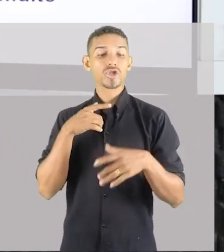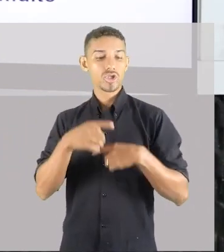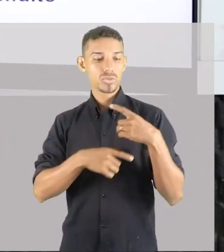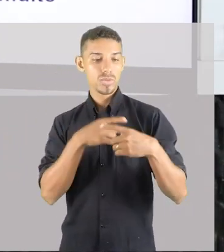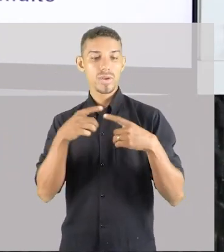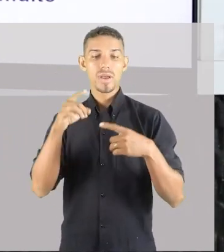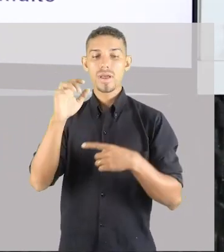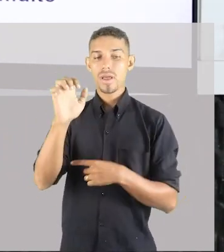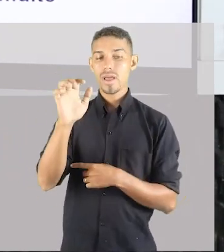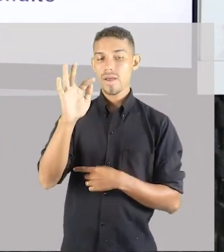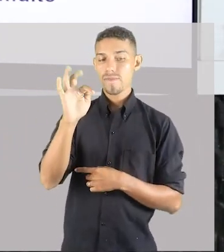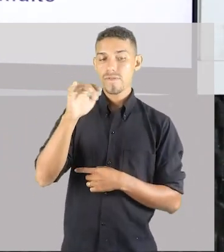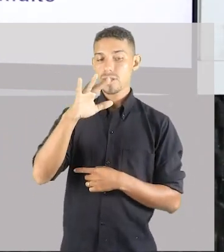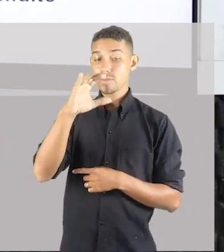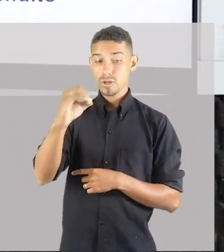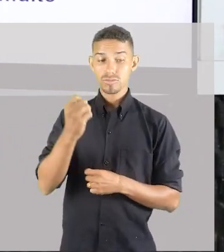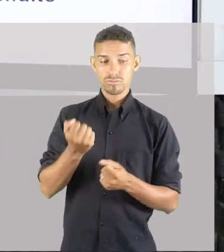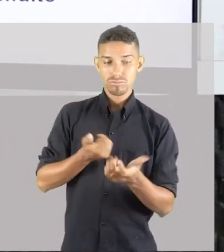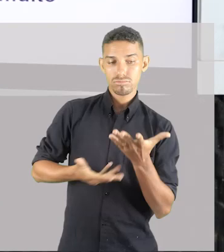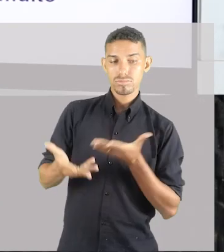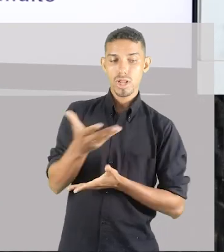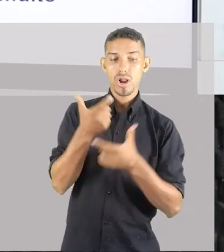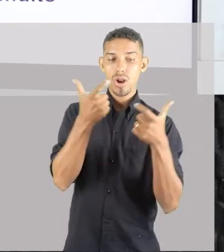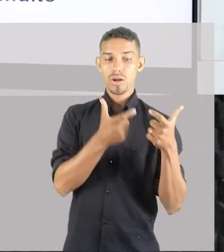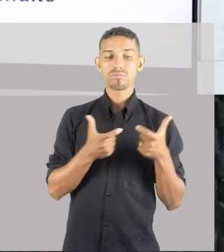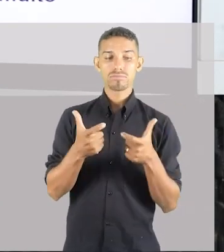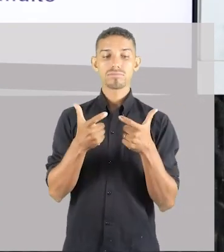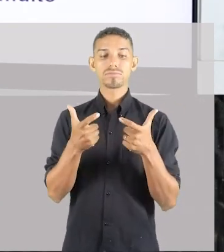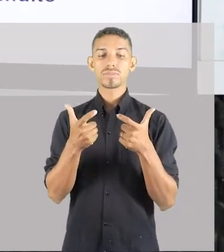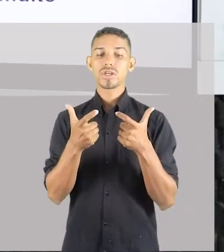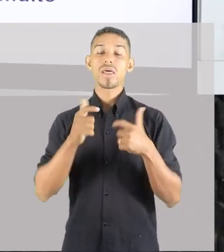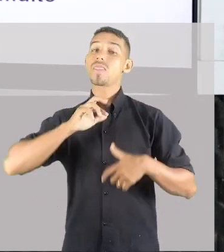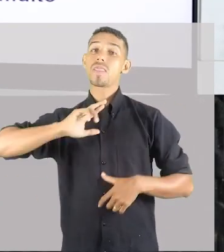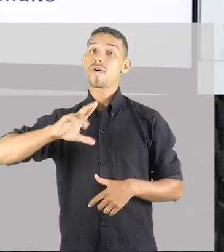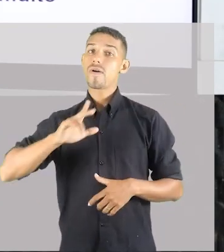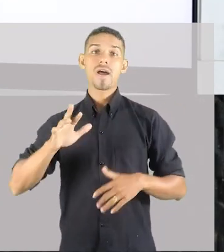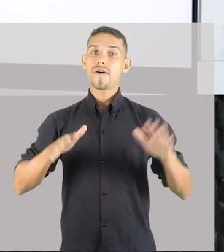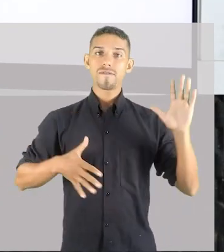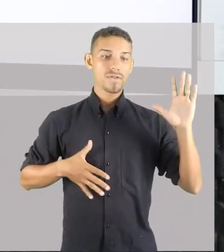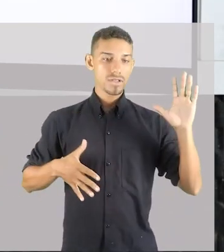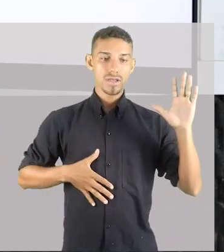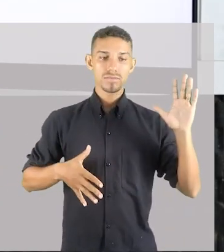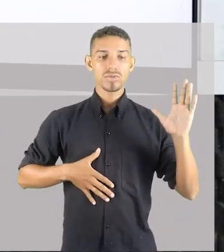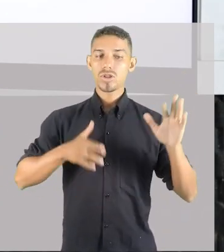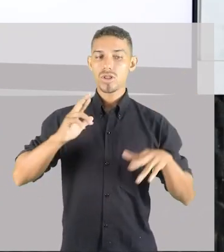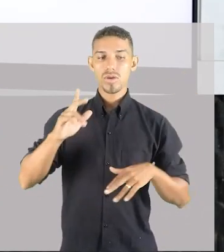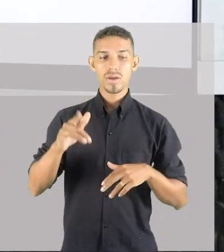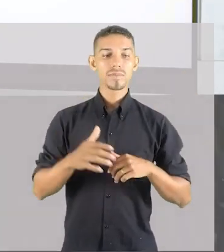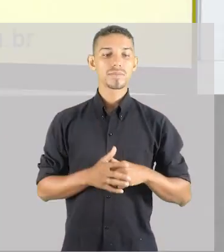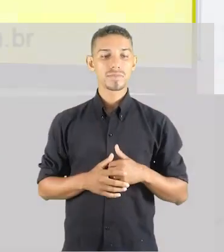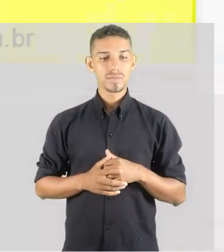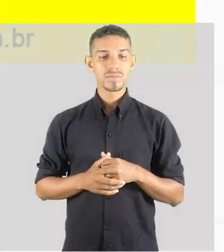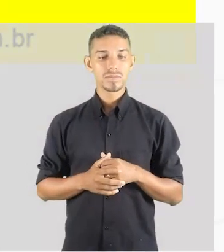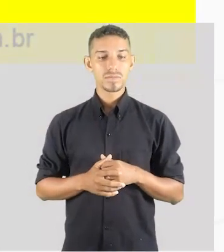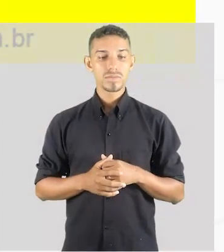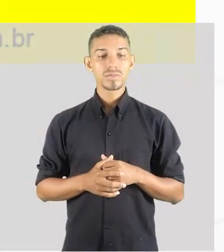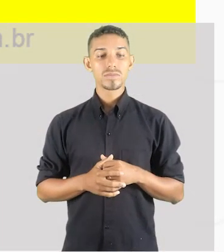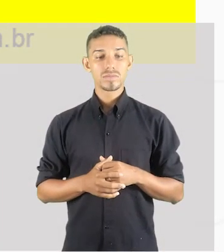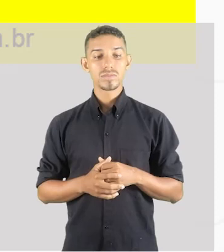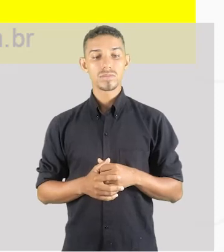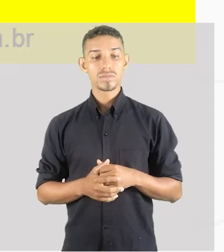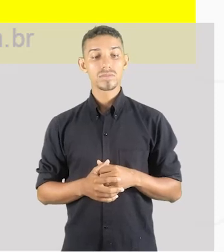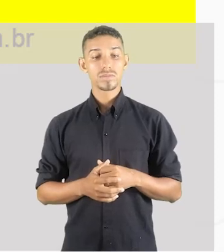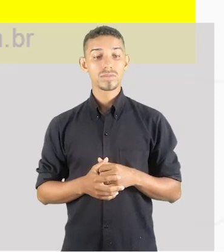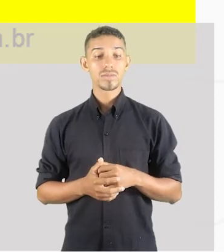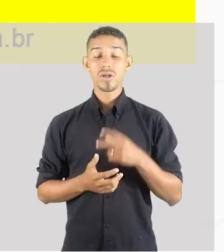efêmero interagindo com o local arte urbana novamente vou repetir não é vandalismo e muito menos vagabundagem um dois